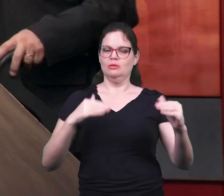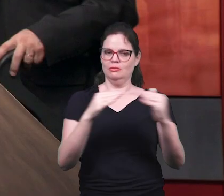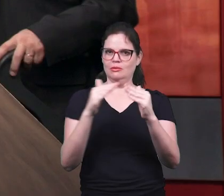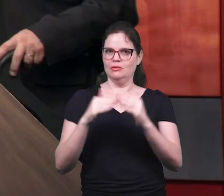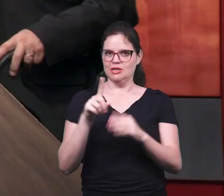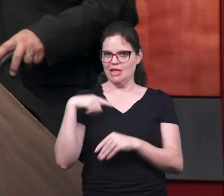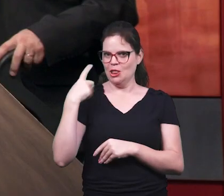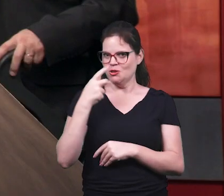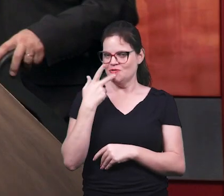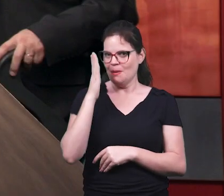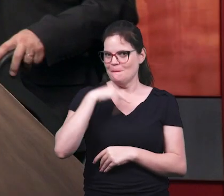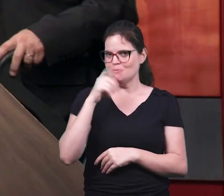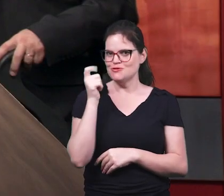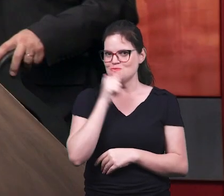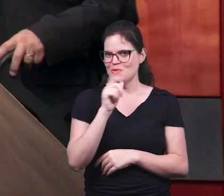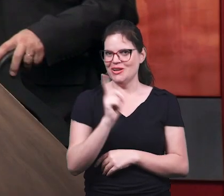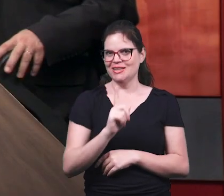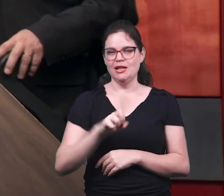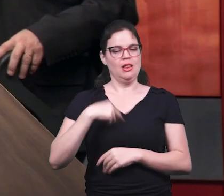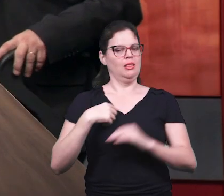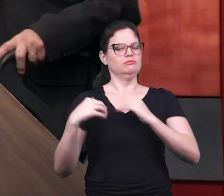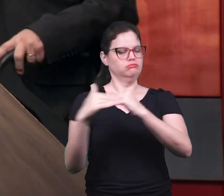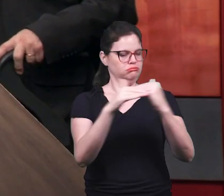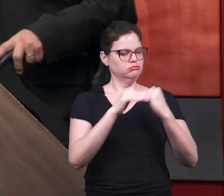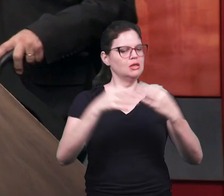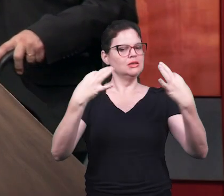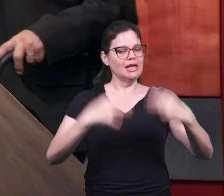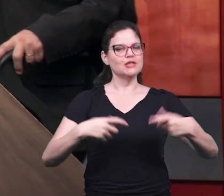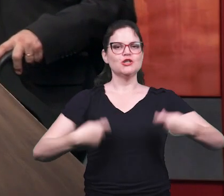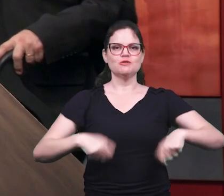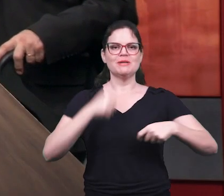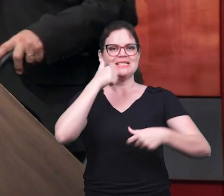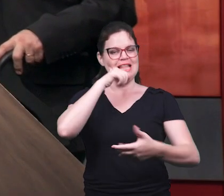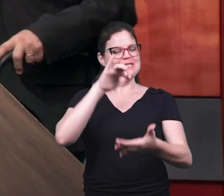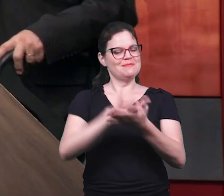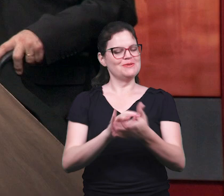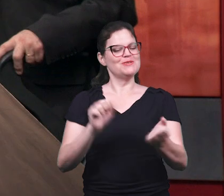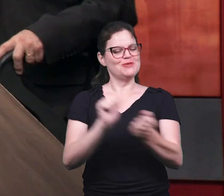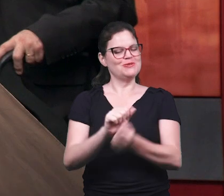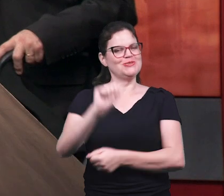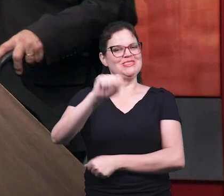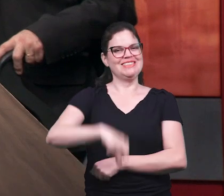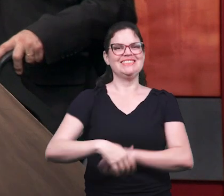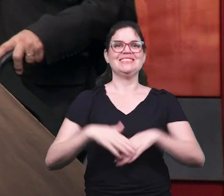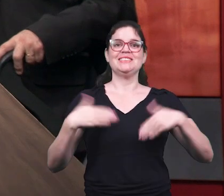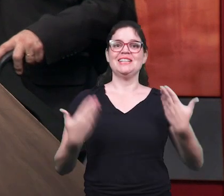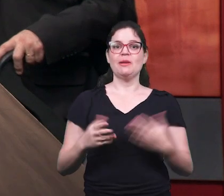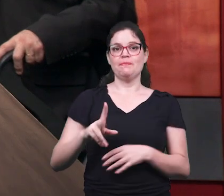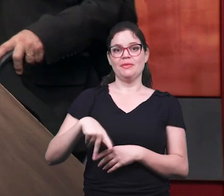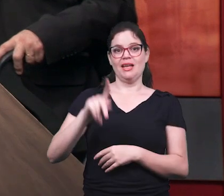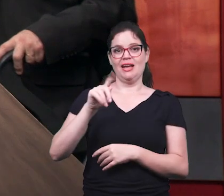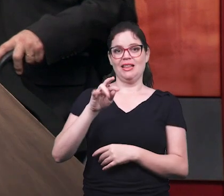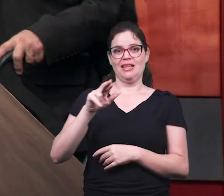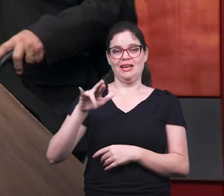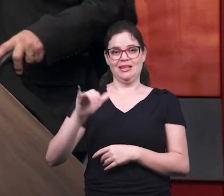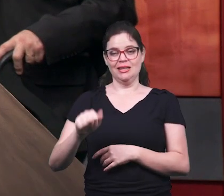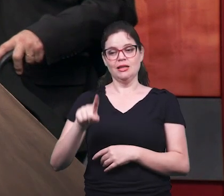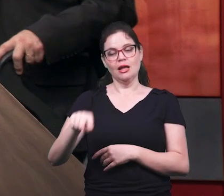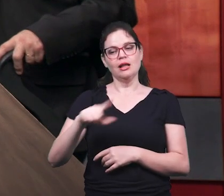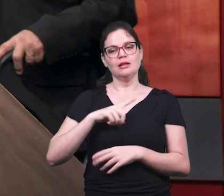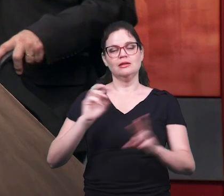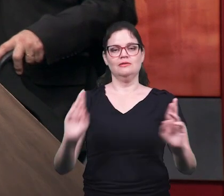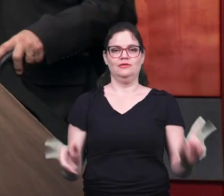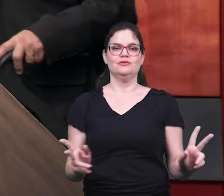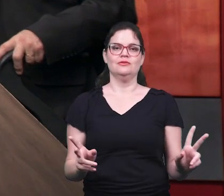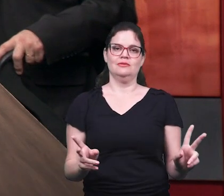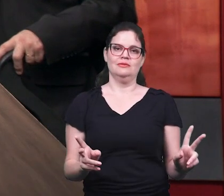favor. Ninguém é doido, não. Mas olha só. Somos unânimes. Unânime, então, exatamente. Então, a Catarina, ela fez diferença. Então, olha só,